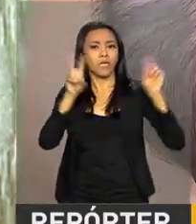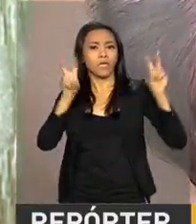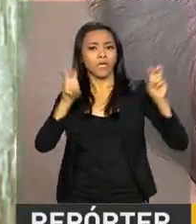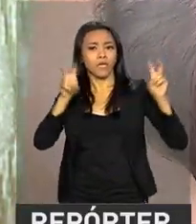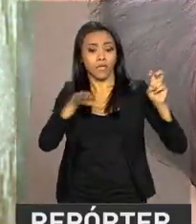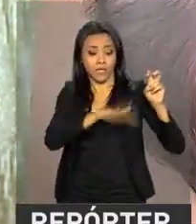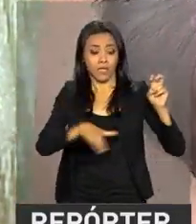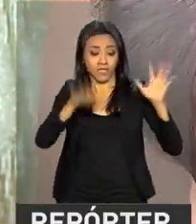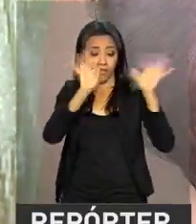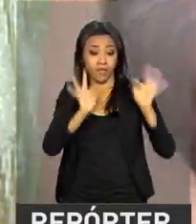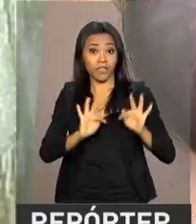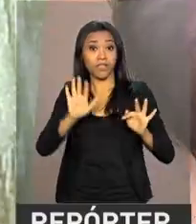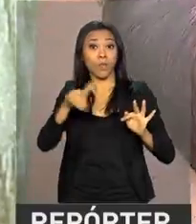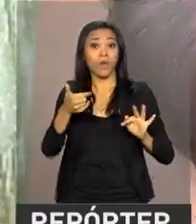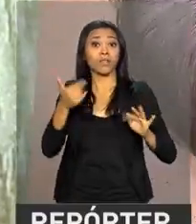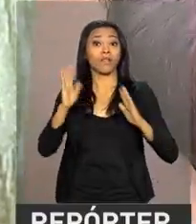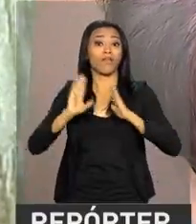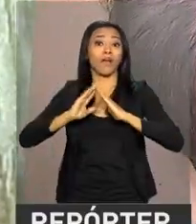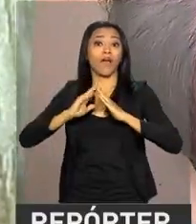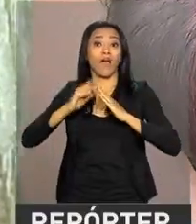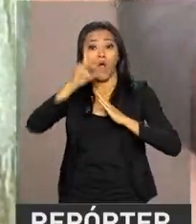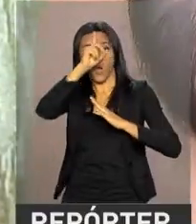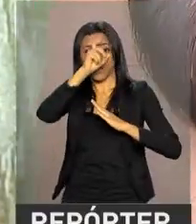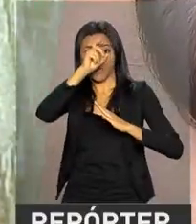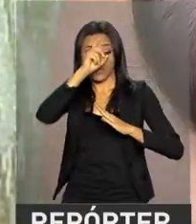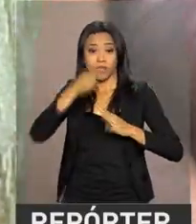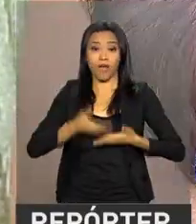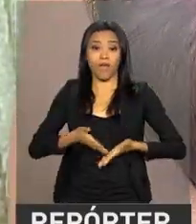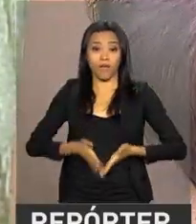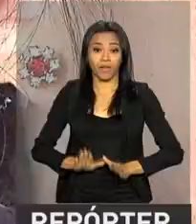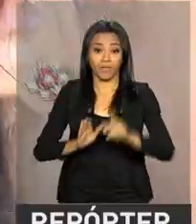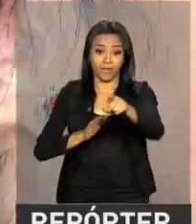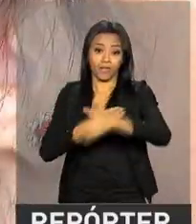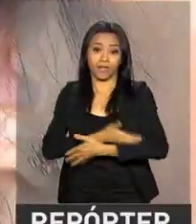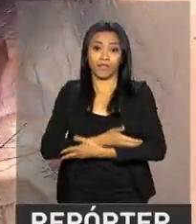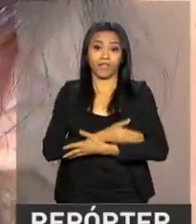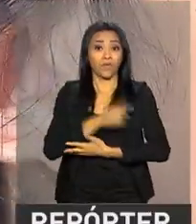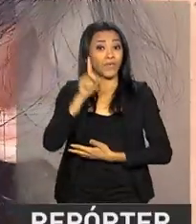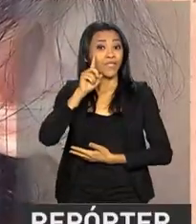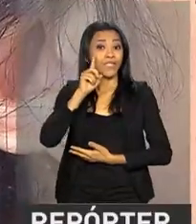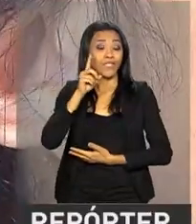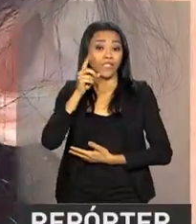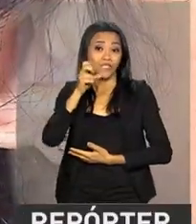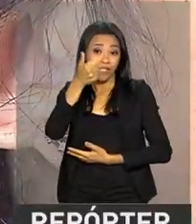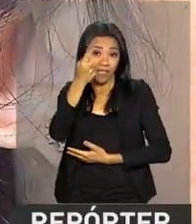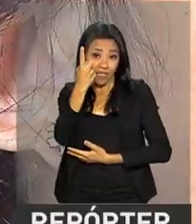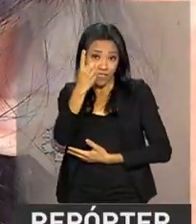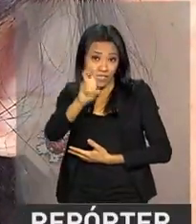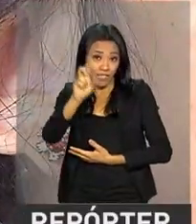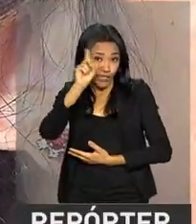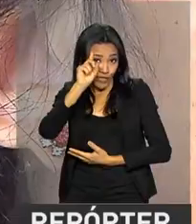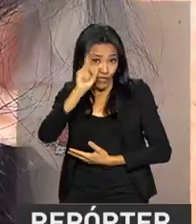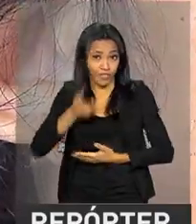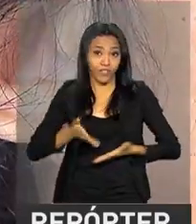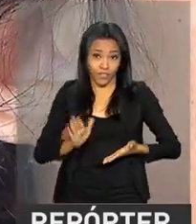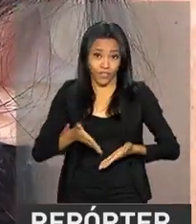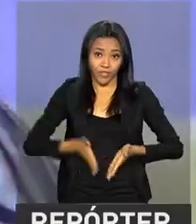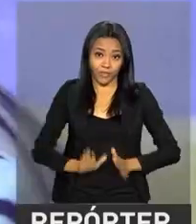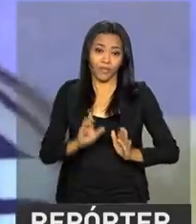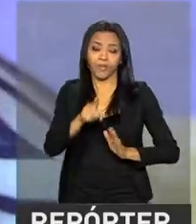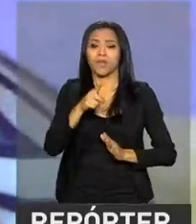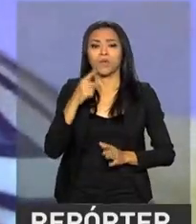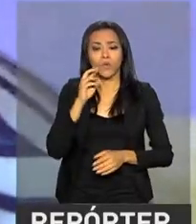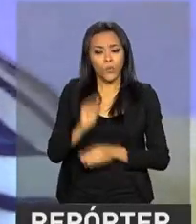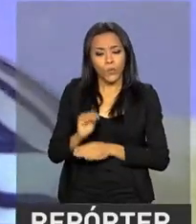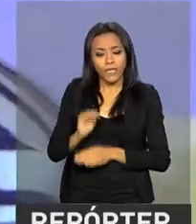para dar à luz a pequena Bianca, hoje com apenas 15 dias. Ficou sabendo que os cuidados com a criança nos